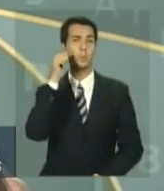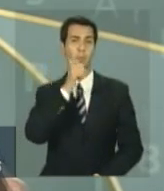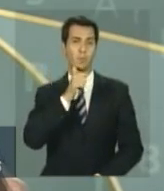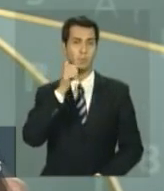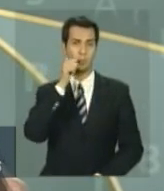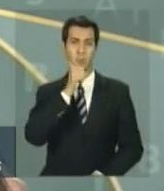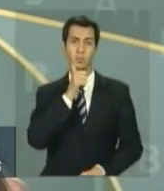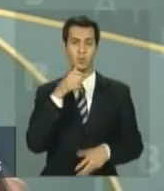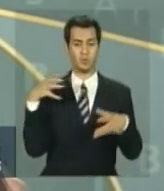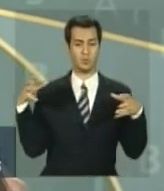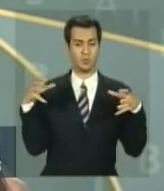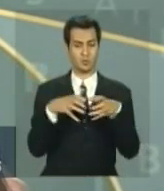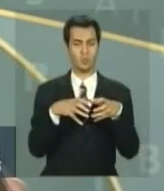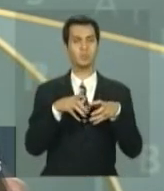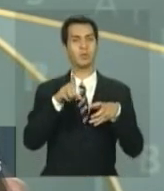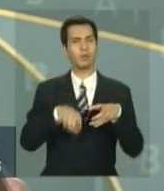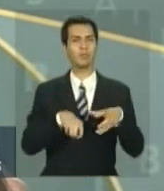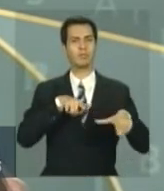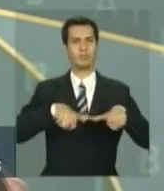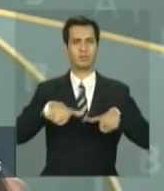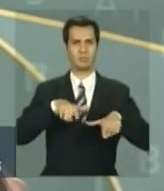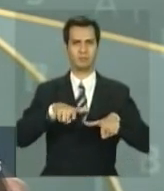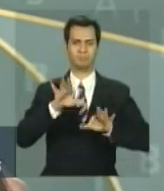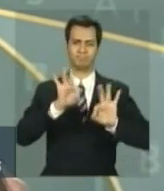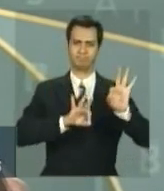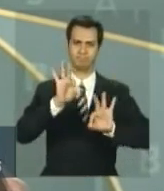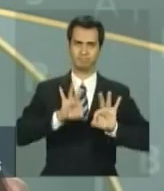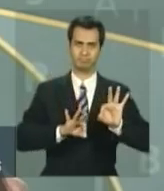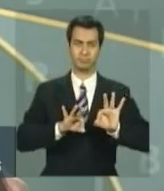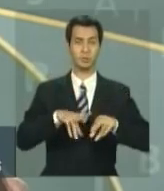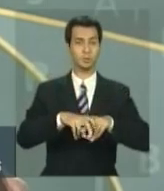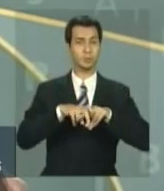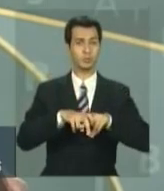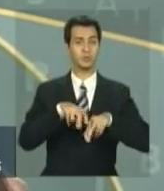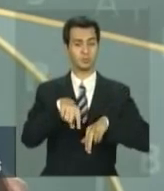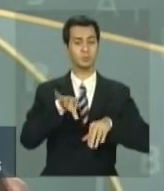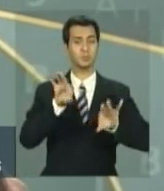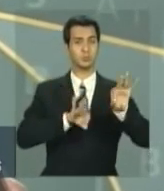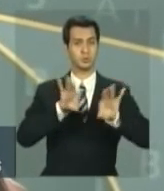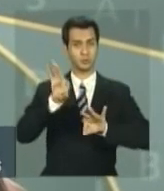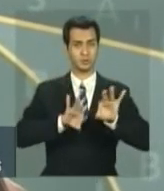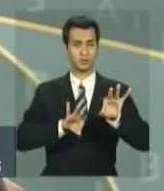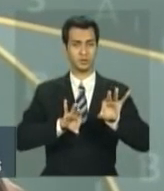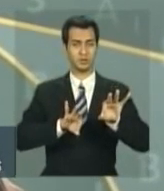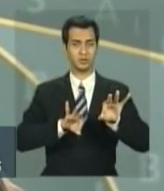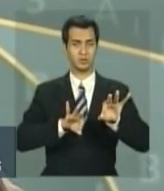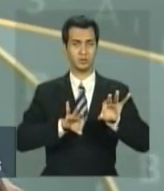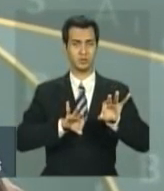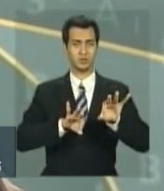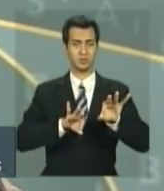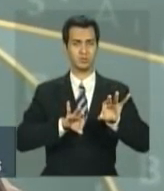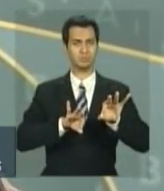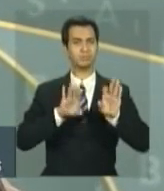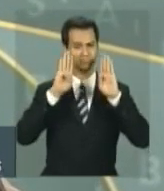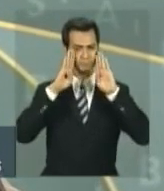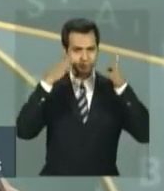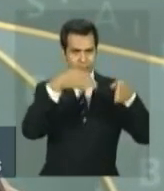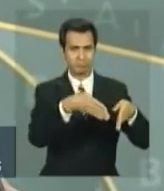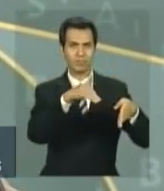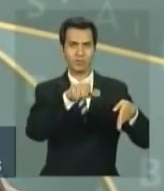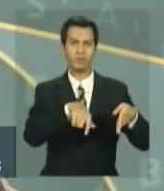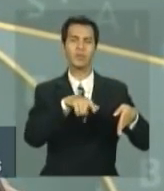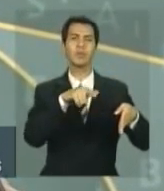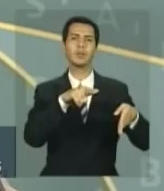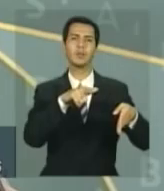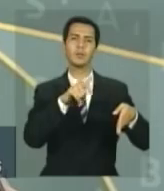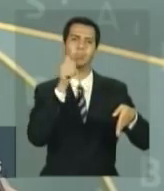fez esse processo, o que mostra o compromisso desse projeto com a questão feminina. Saúdo a